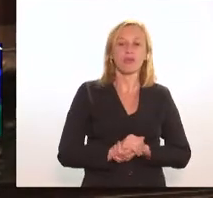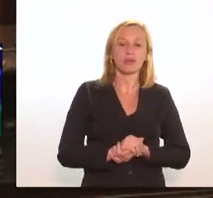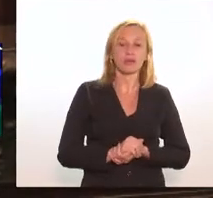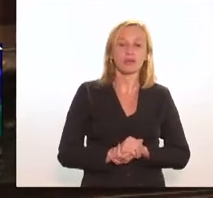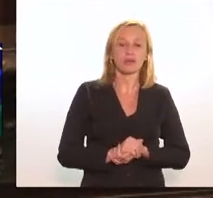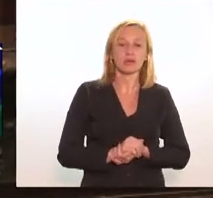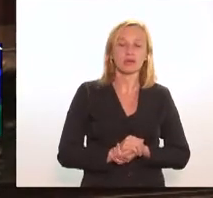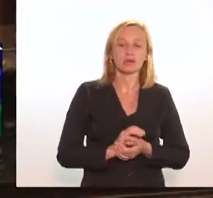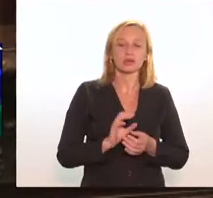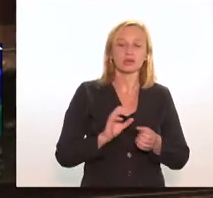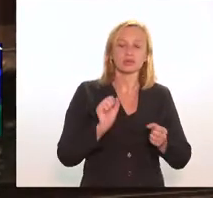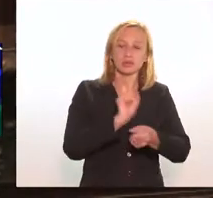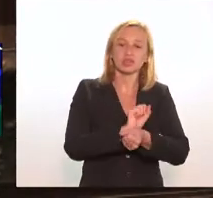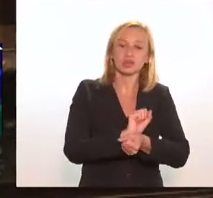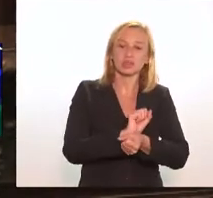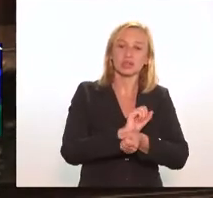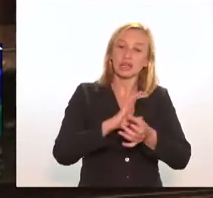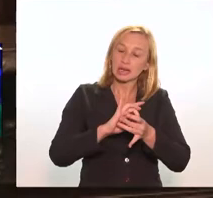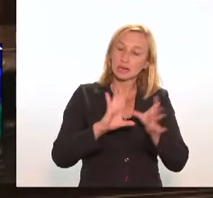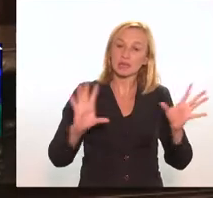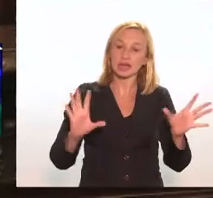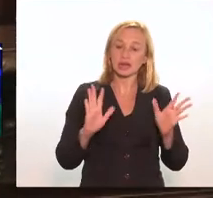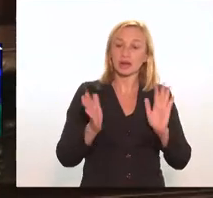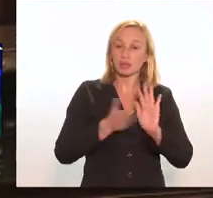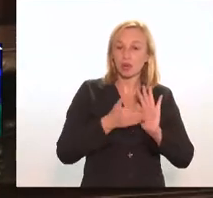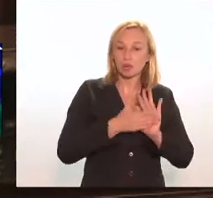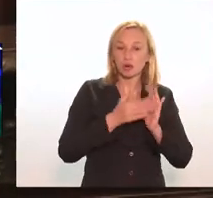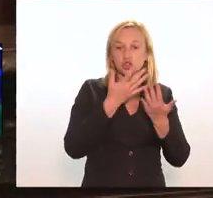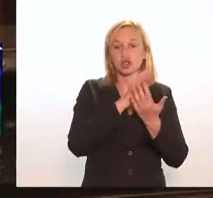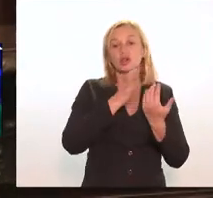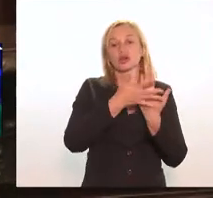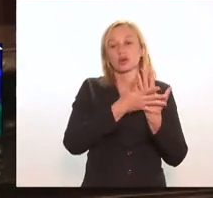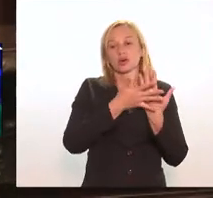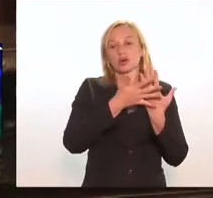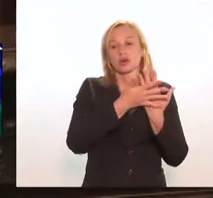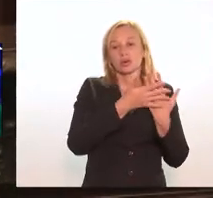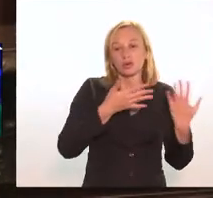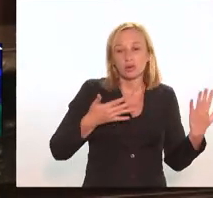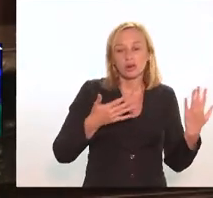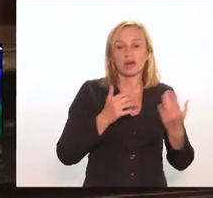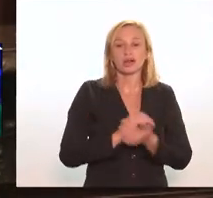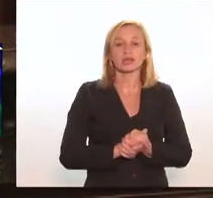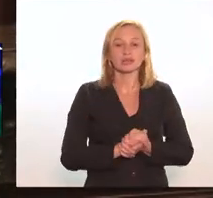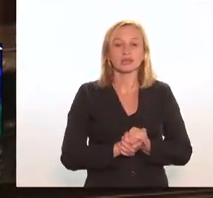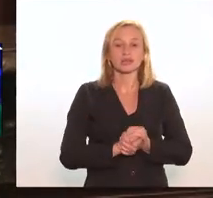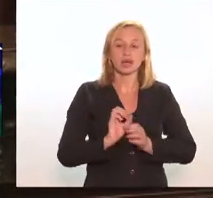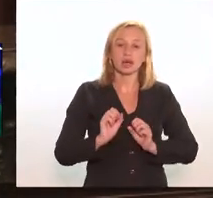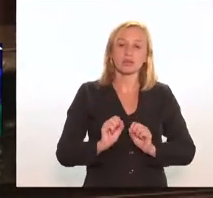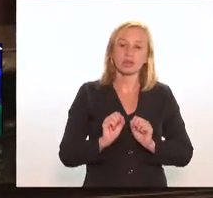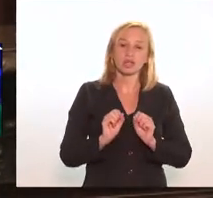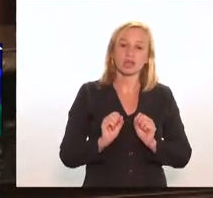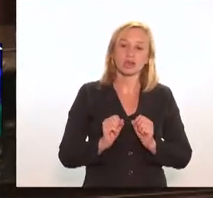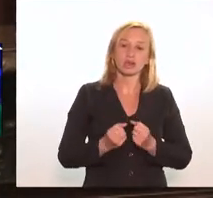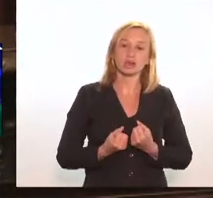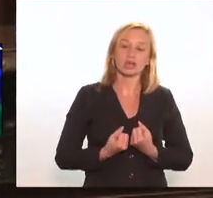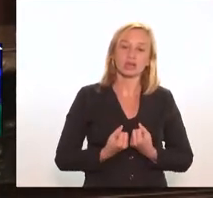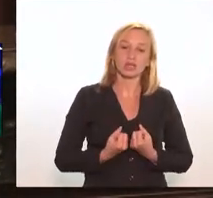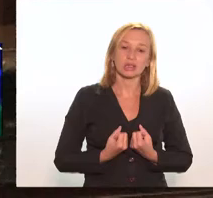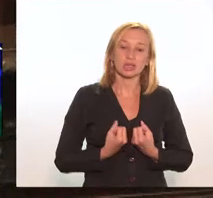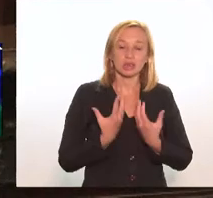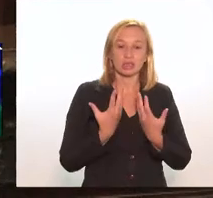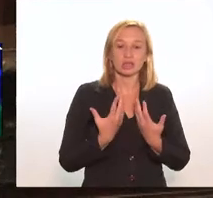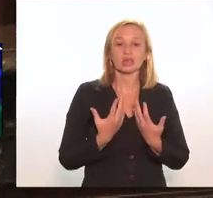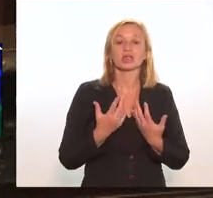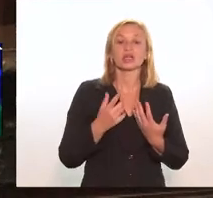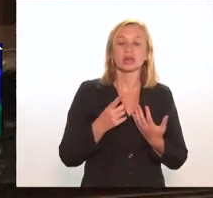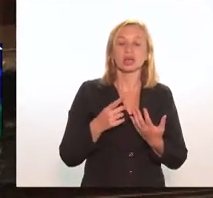o currículo liberta. Então, portanto, na proposta curricular, no currículo, grade curricular é uma expressão, ainda, deputada Renata Souza, em